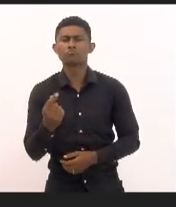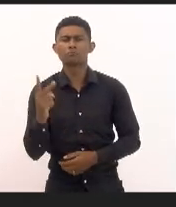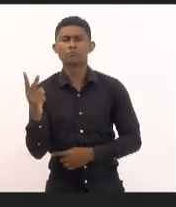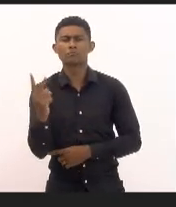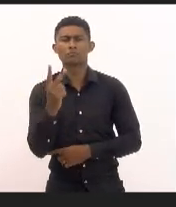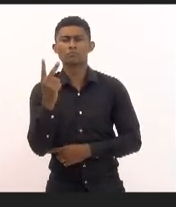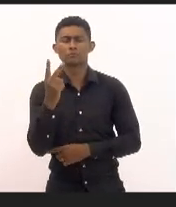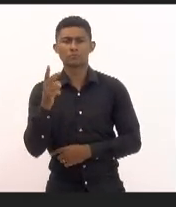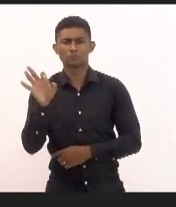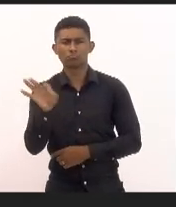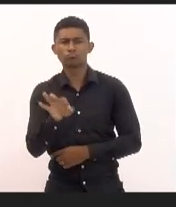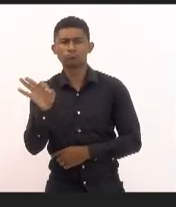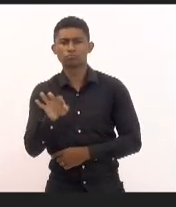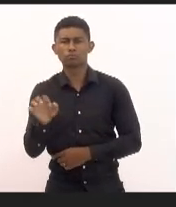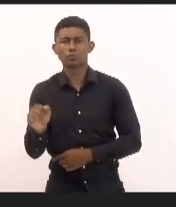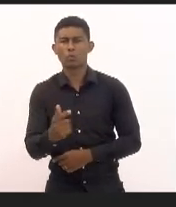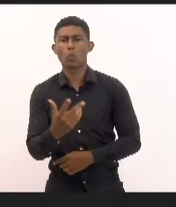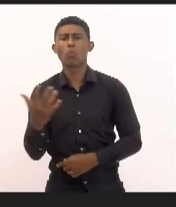não é, será